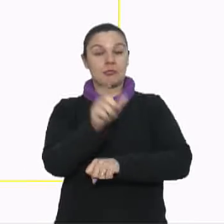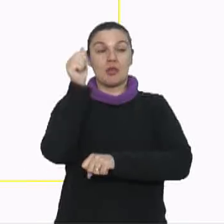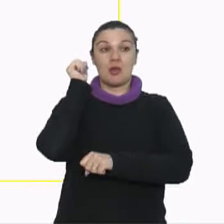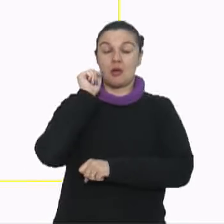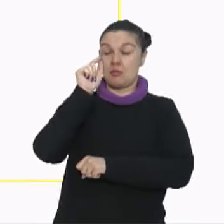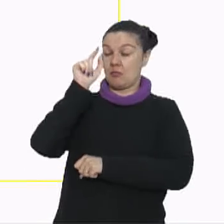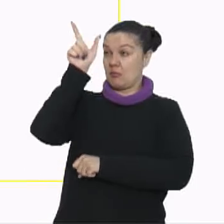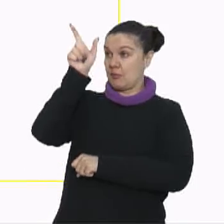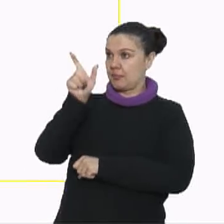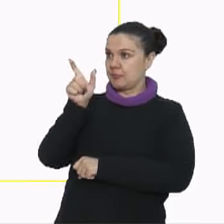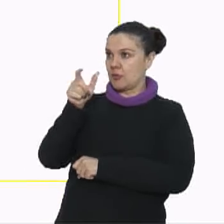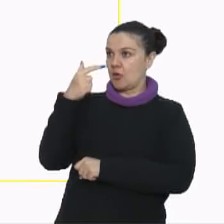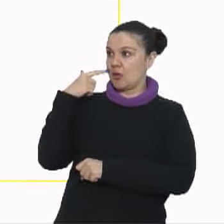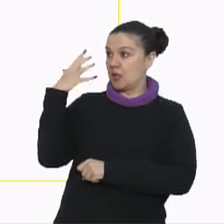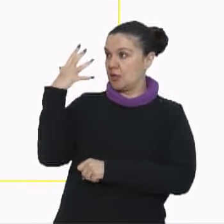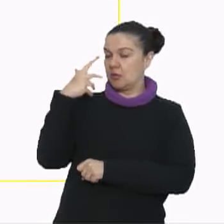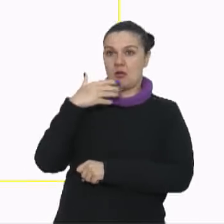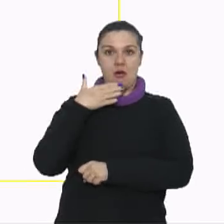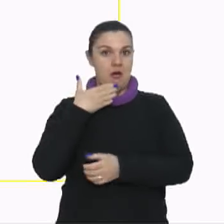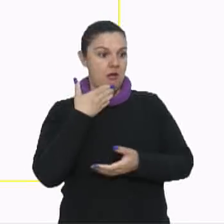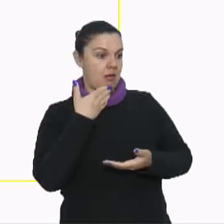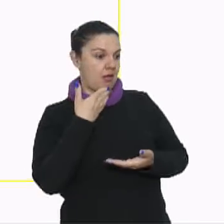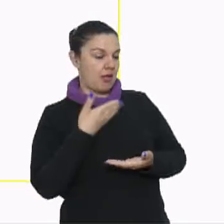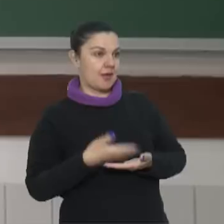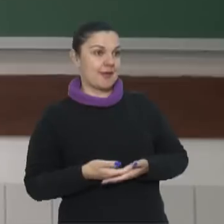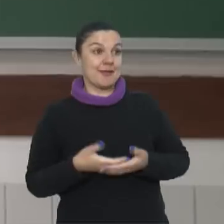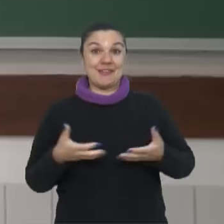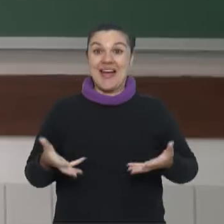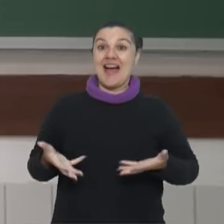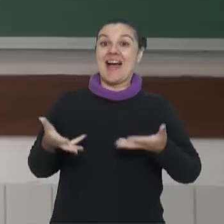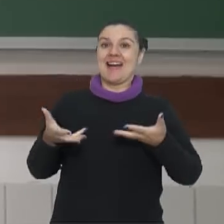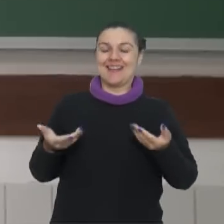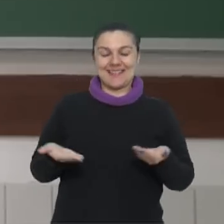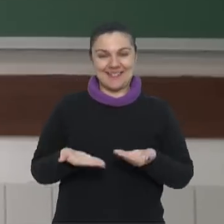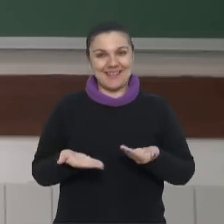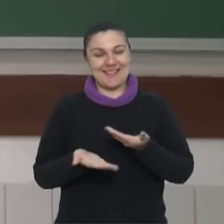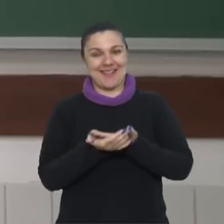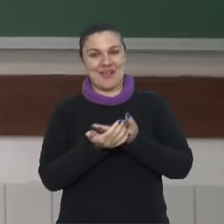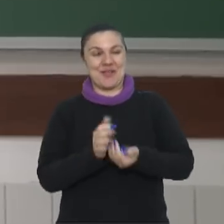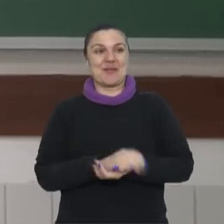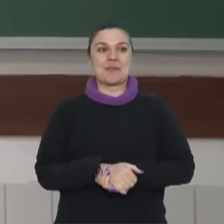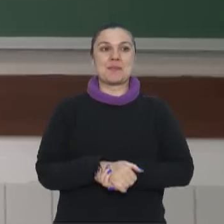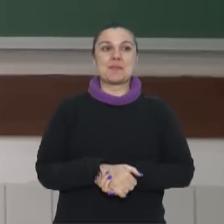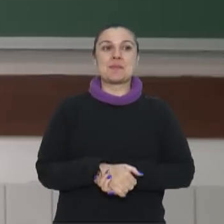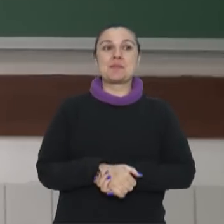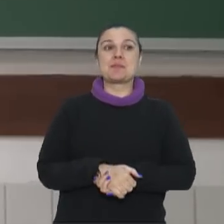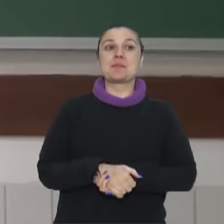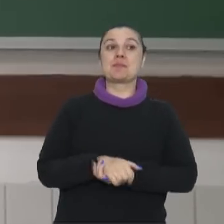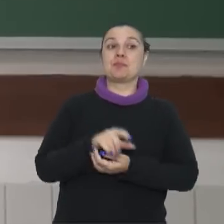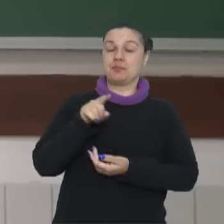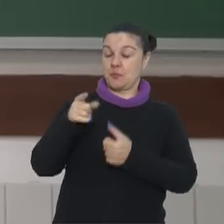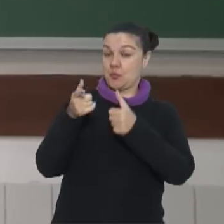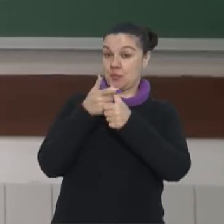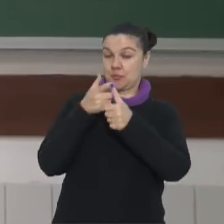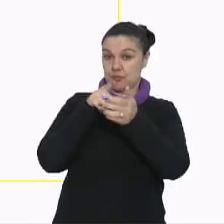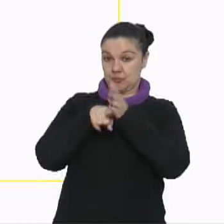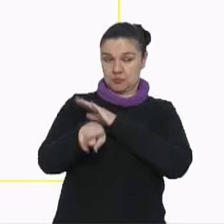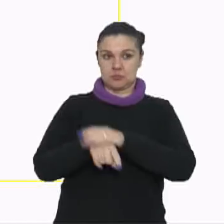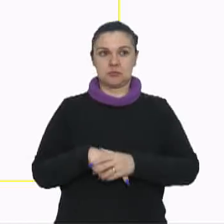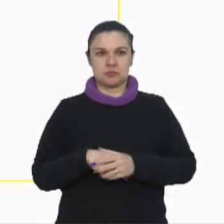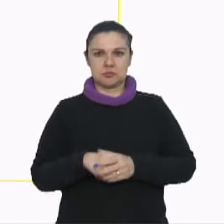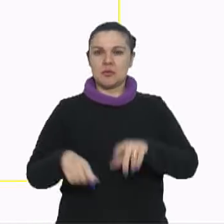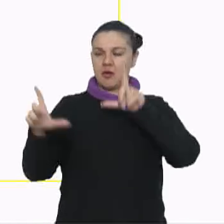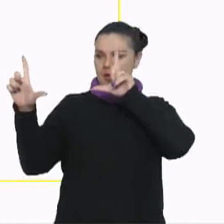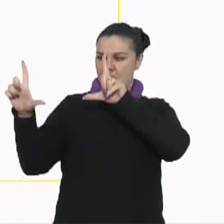trabalho do Rogério, então para mim fica difícil aí não ficar entusiasmada na aula. Veja só. Exercício 1. A